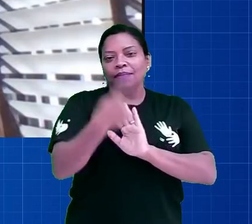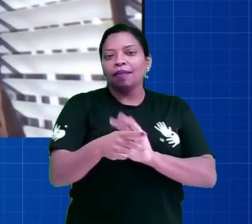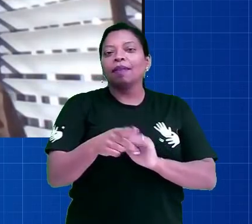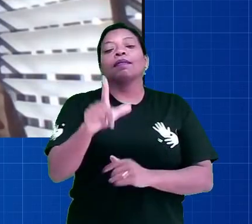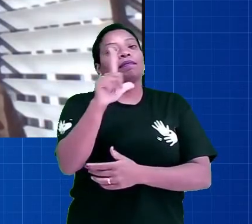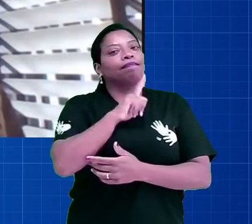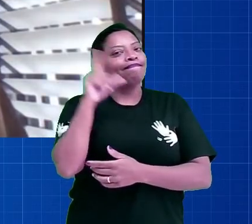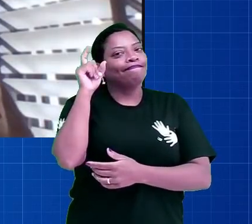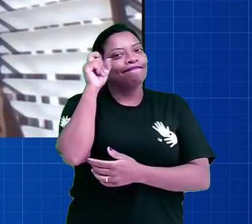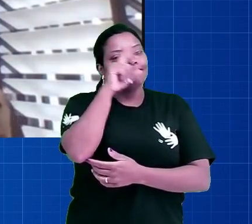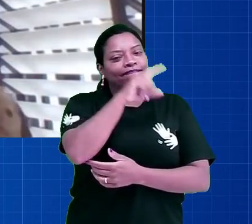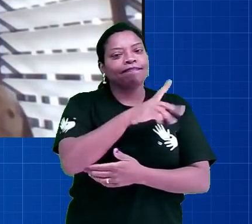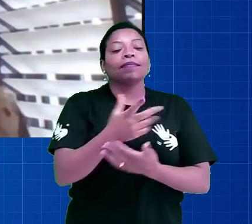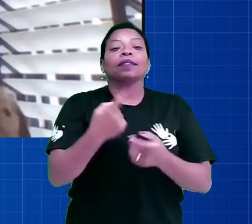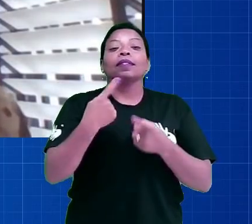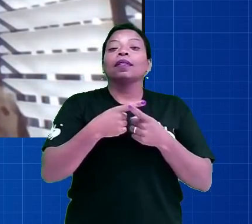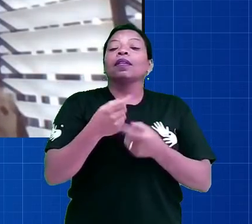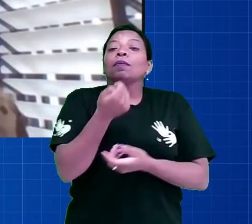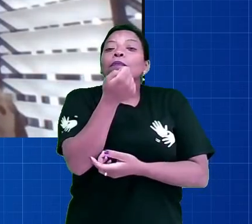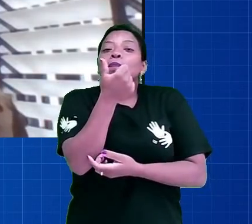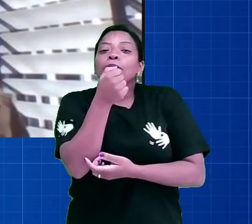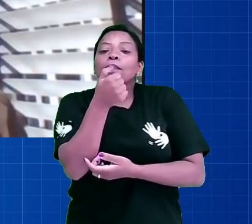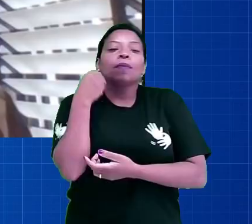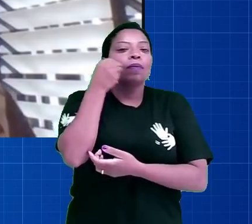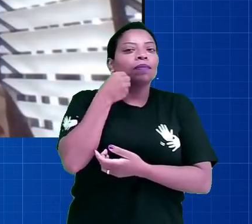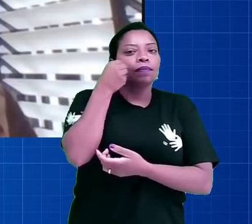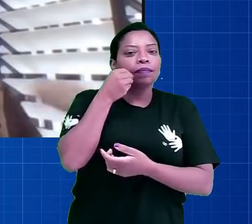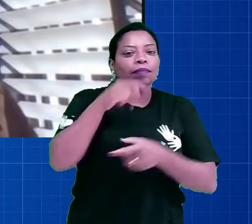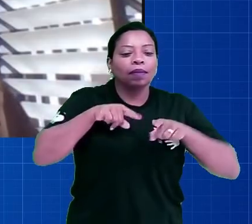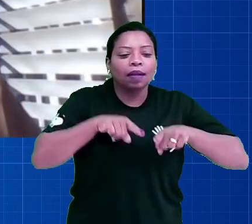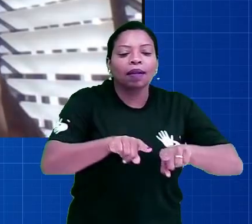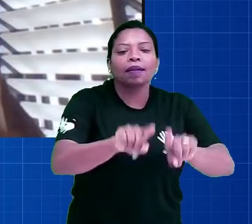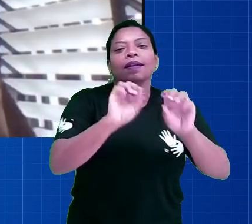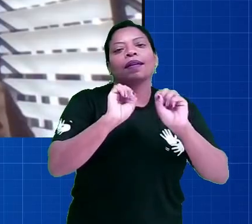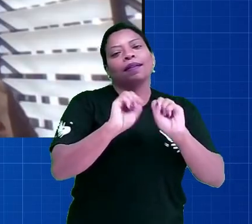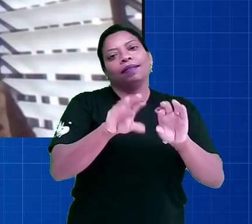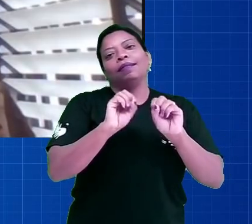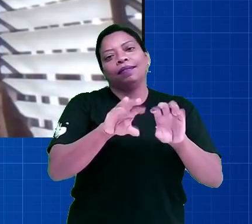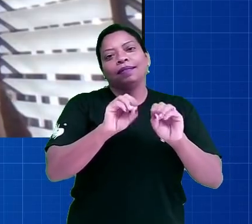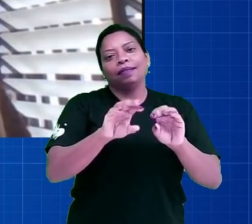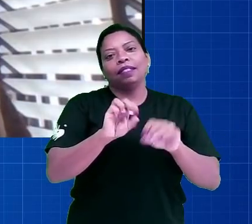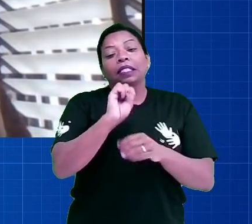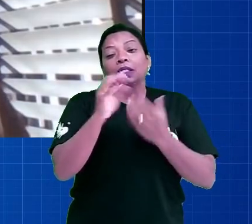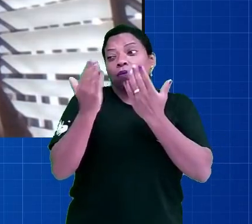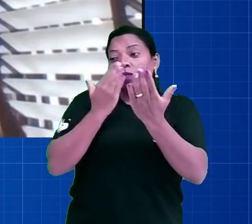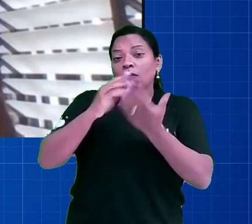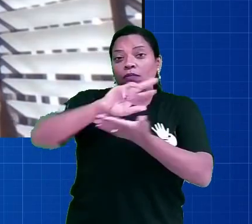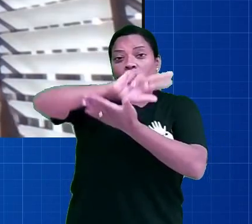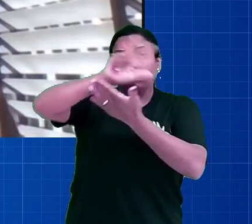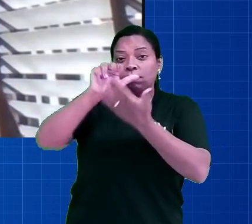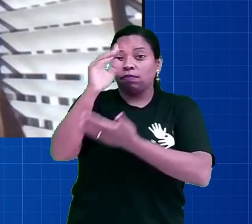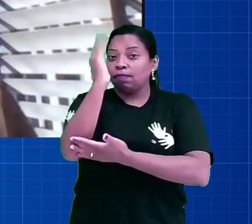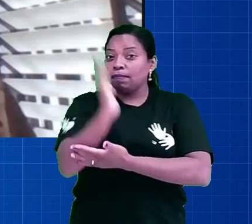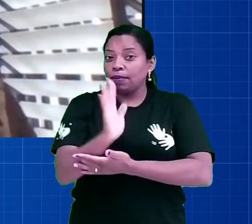tem poucas experiências de coensino se comparada aos demais estados do país. Por isso aí